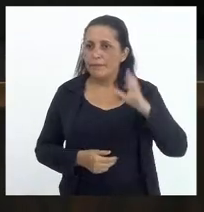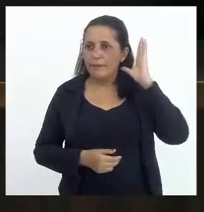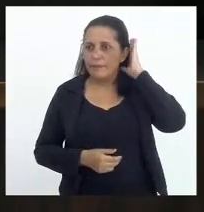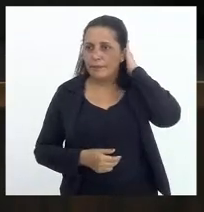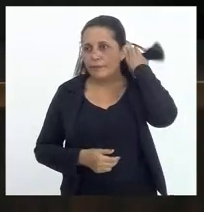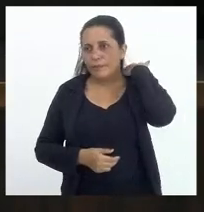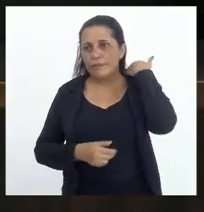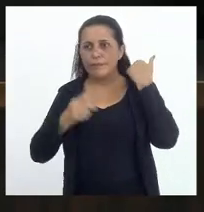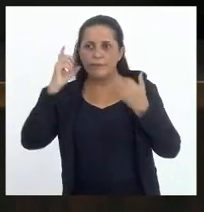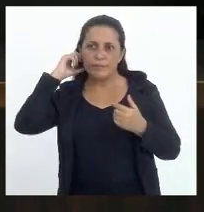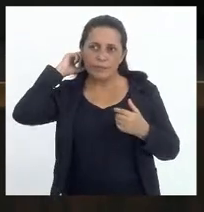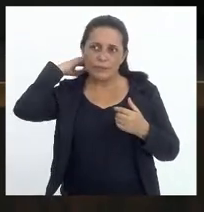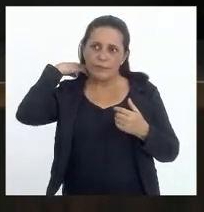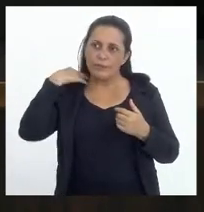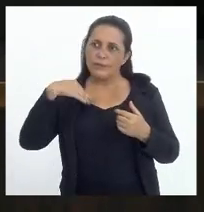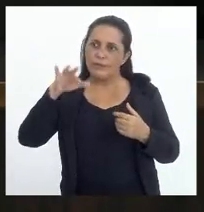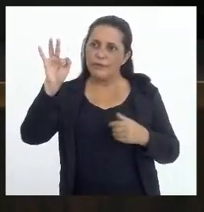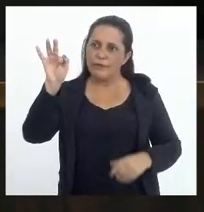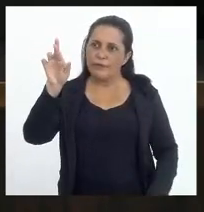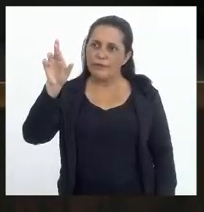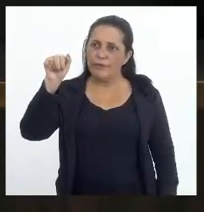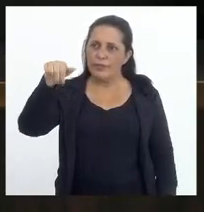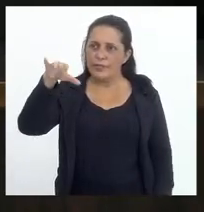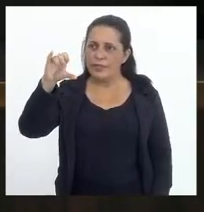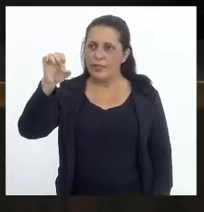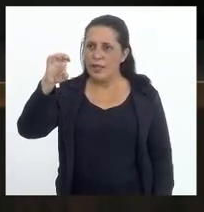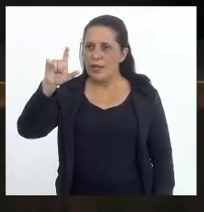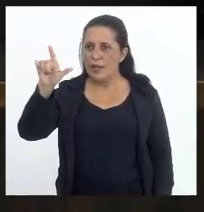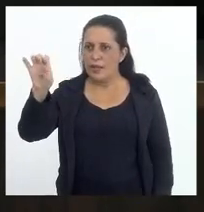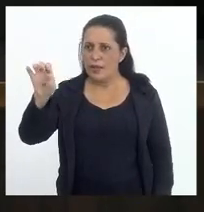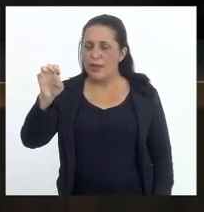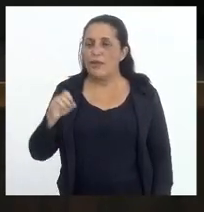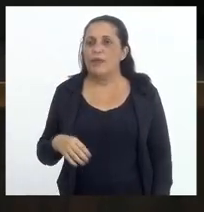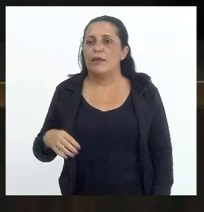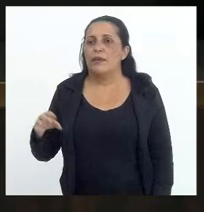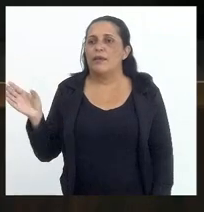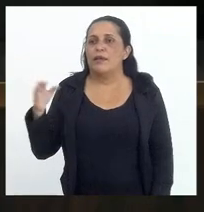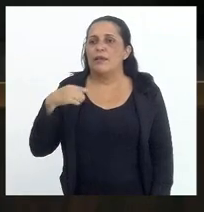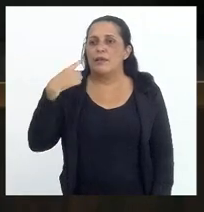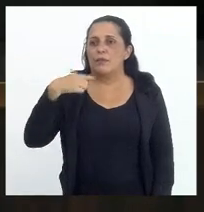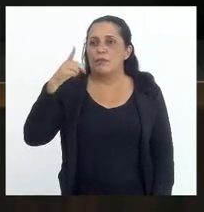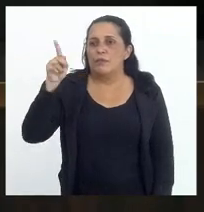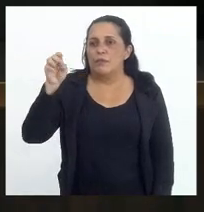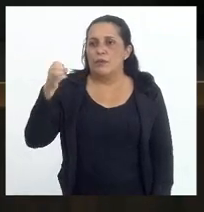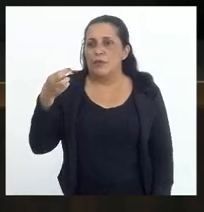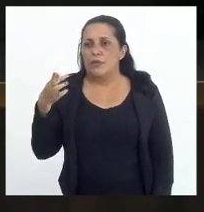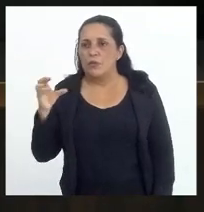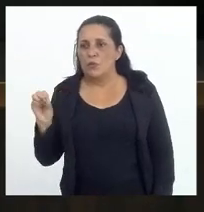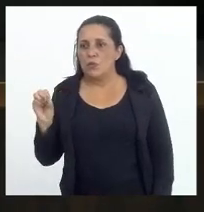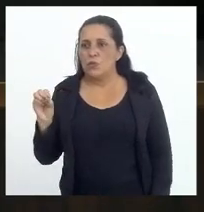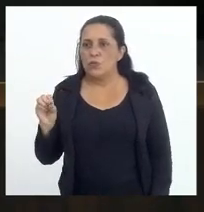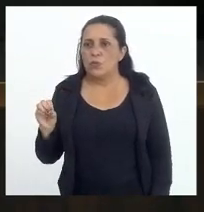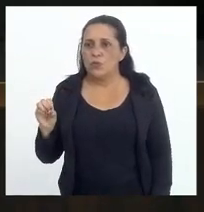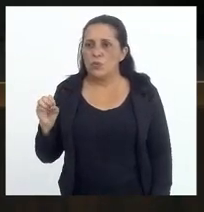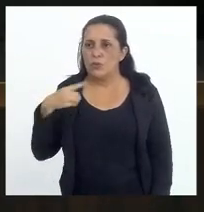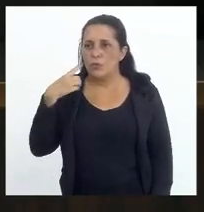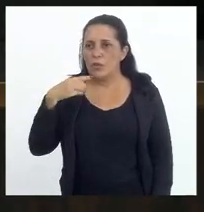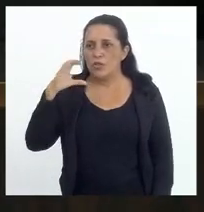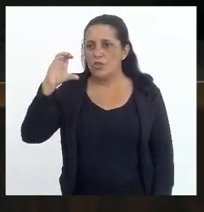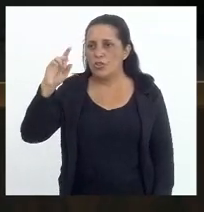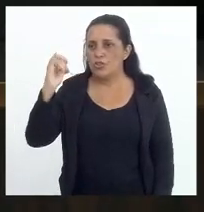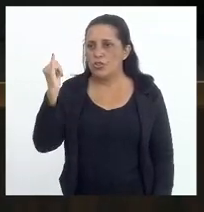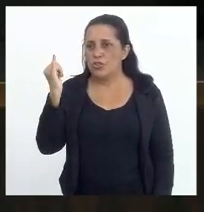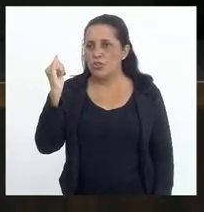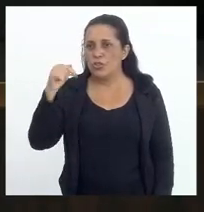Deputada Franciane Mota. Deputada Franciane Mota. Deputado Pedro Ricardo. Deputado Pedro Ricardo. Deputado Chiquinho da